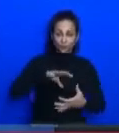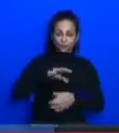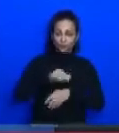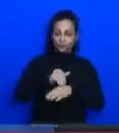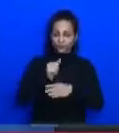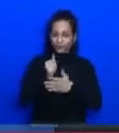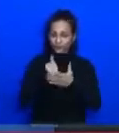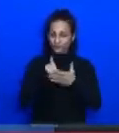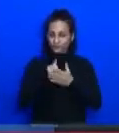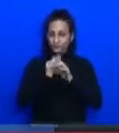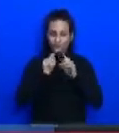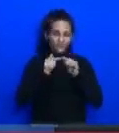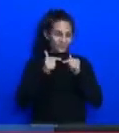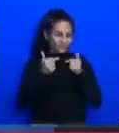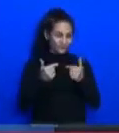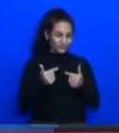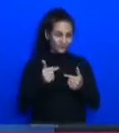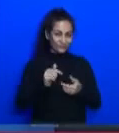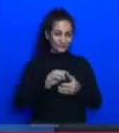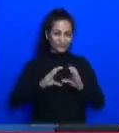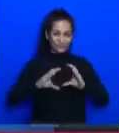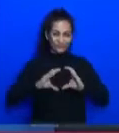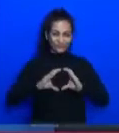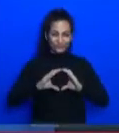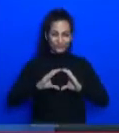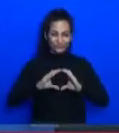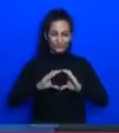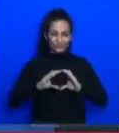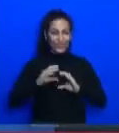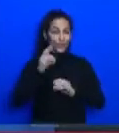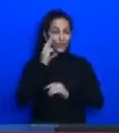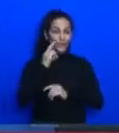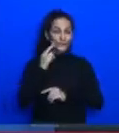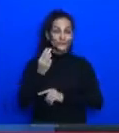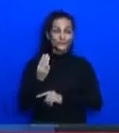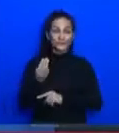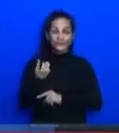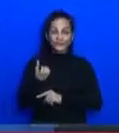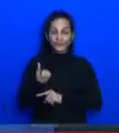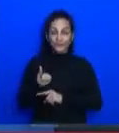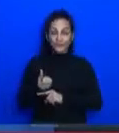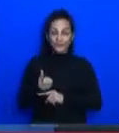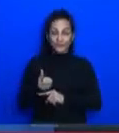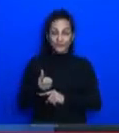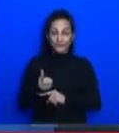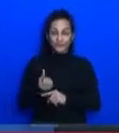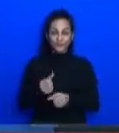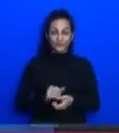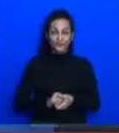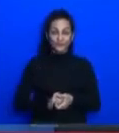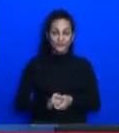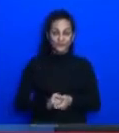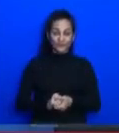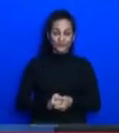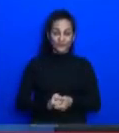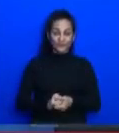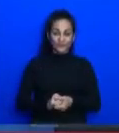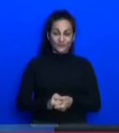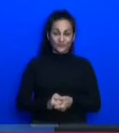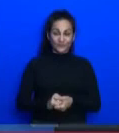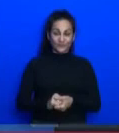girando, vai chamando que a sorte vem. Bola rosa 36, rosa número